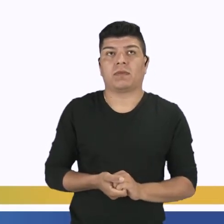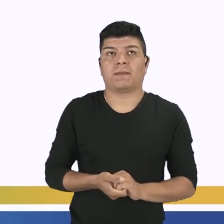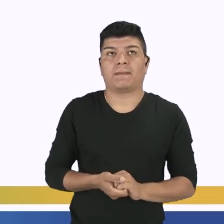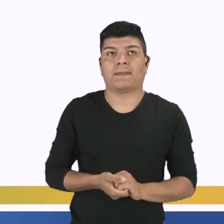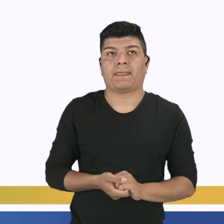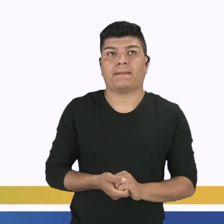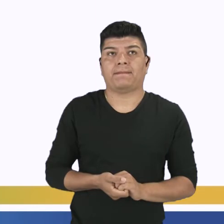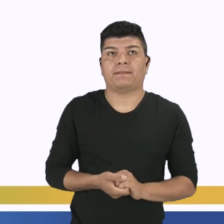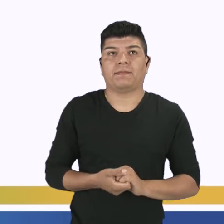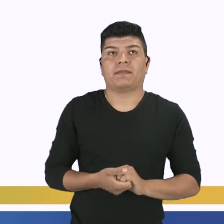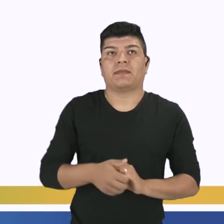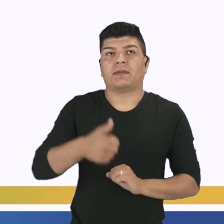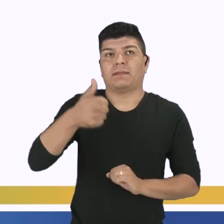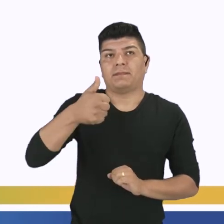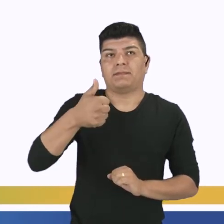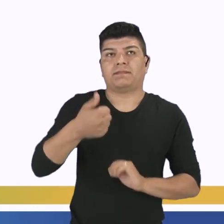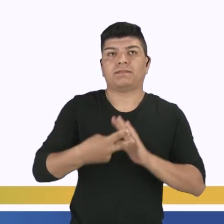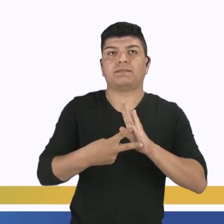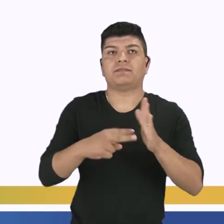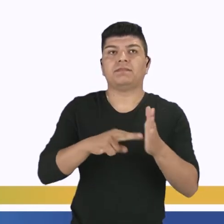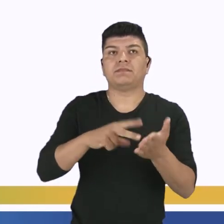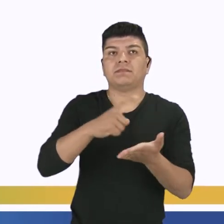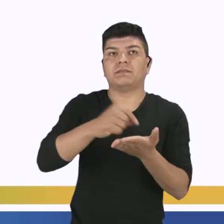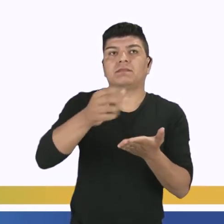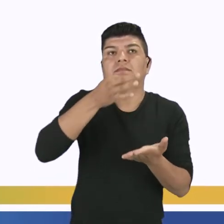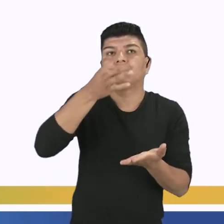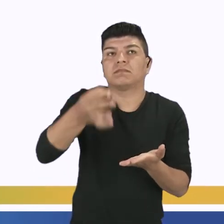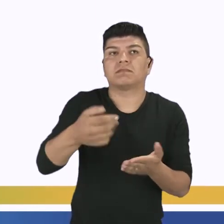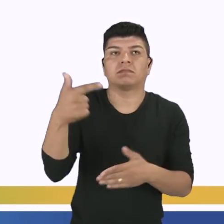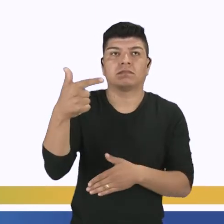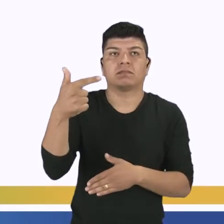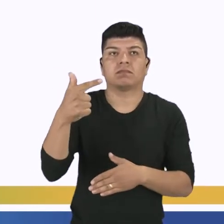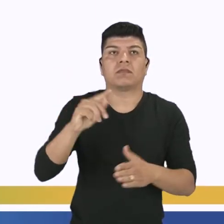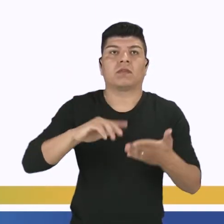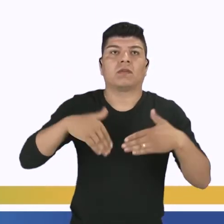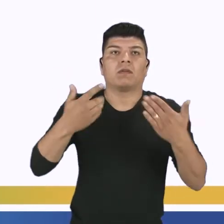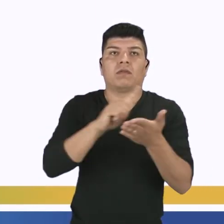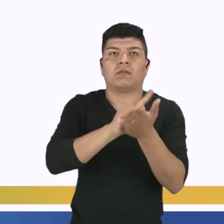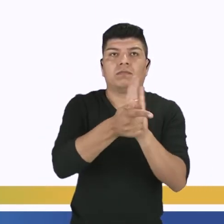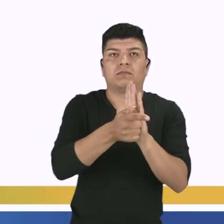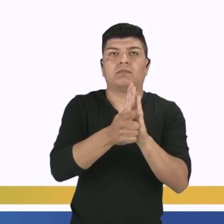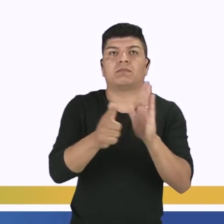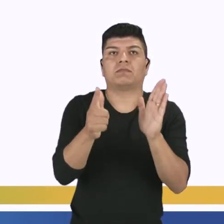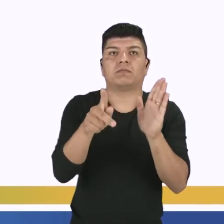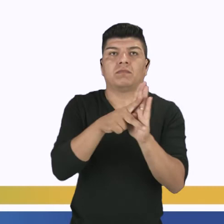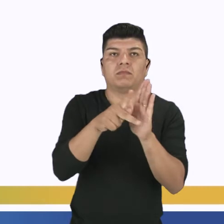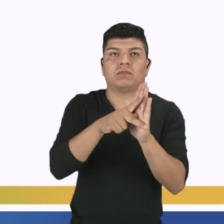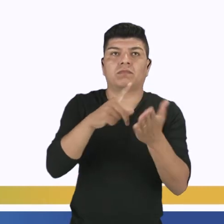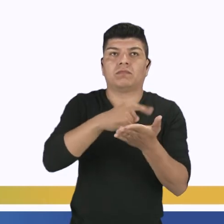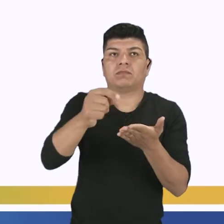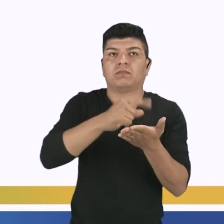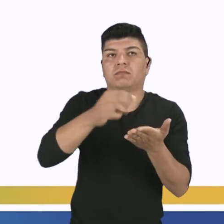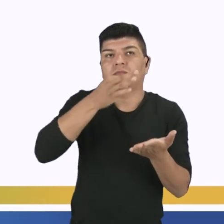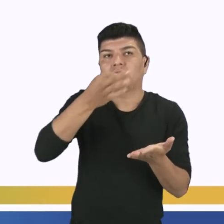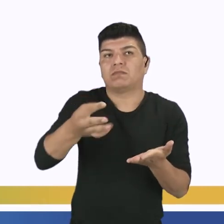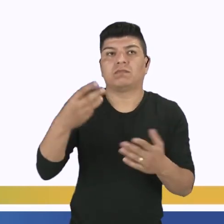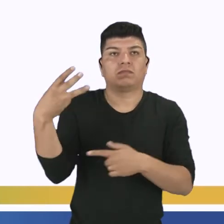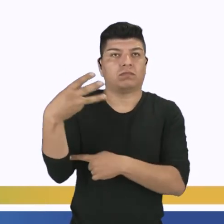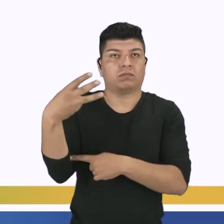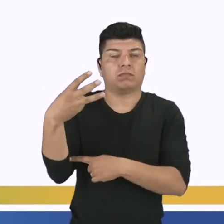¿Qué es un artículo de opinión? 2. ¿A qué género pertenece el artículo de opinión? Y